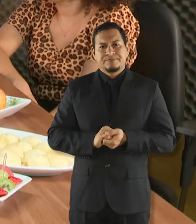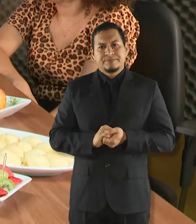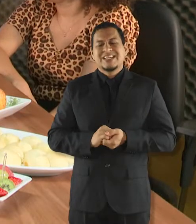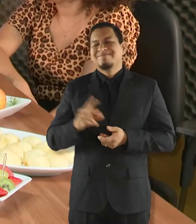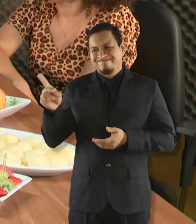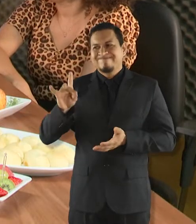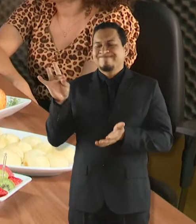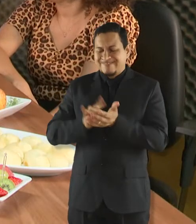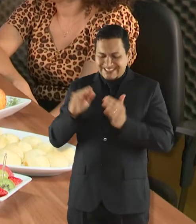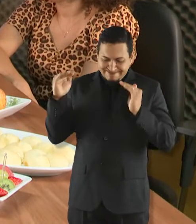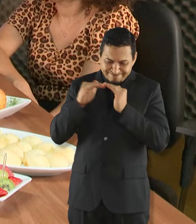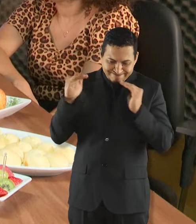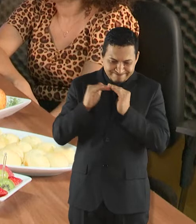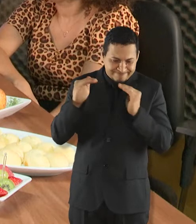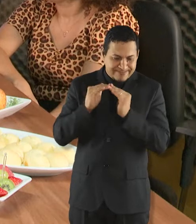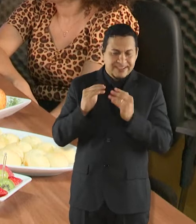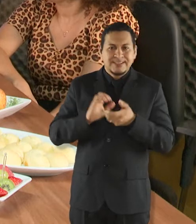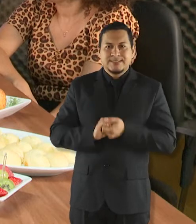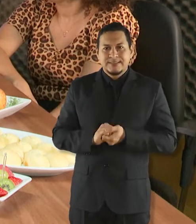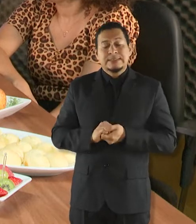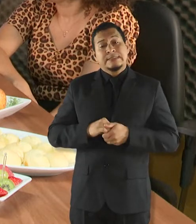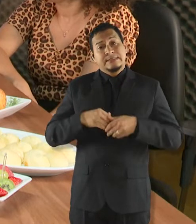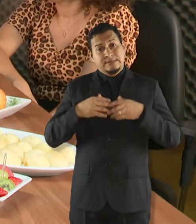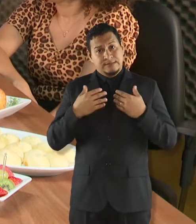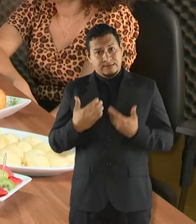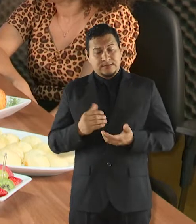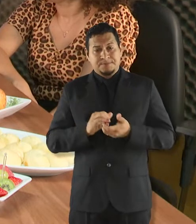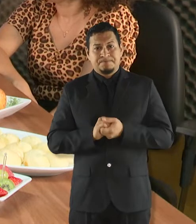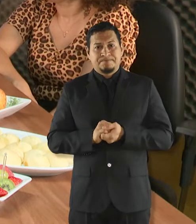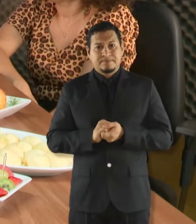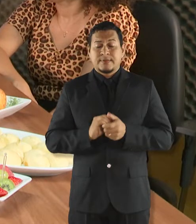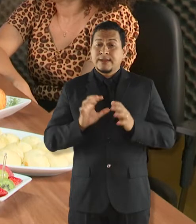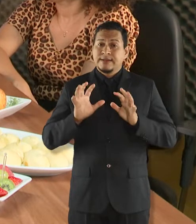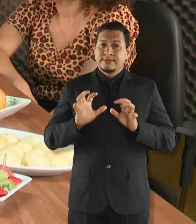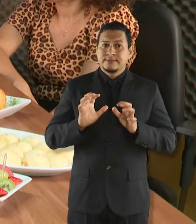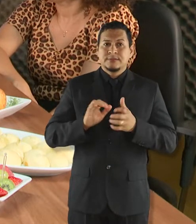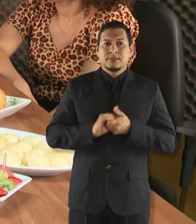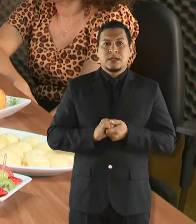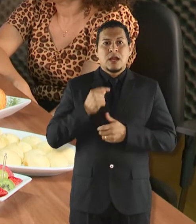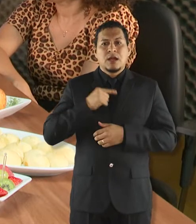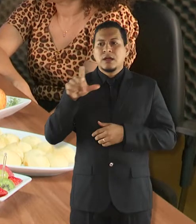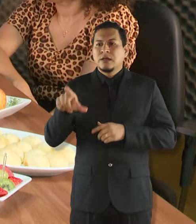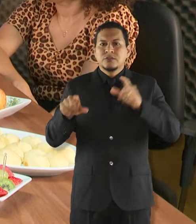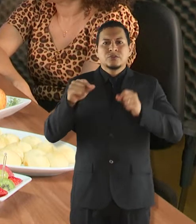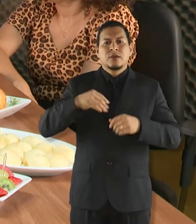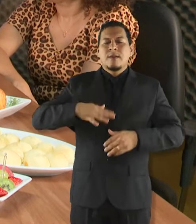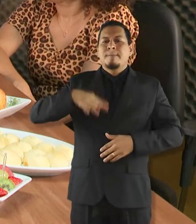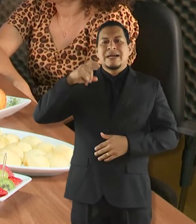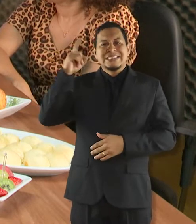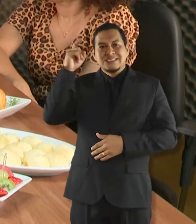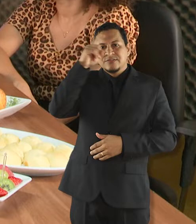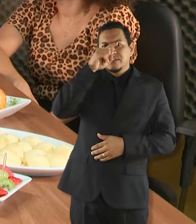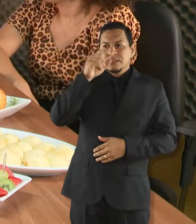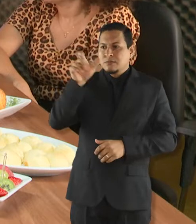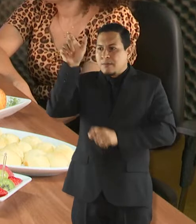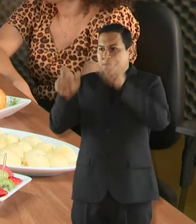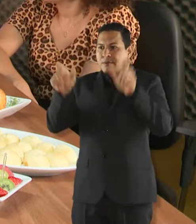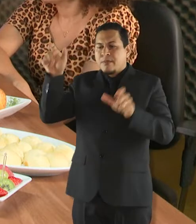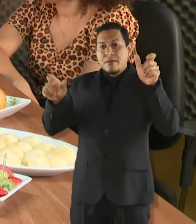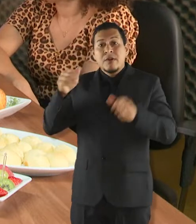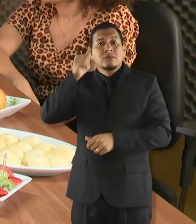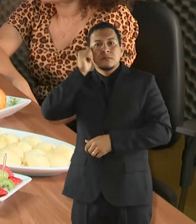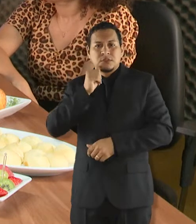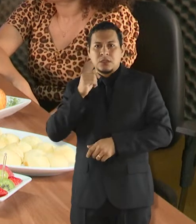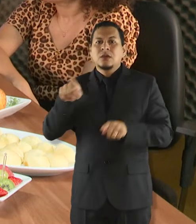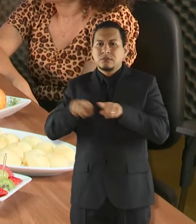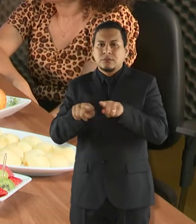Nossa, é mesmo. Mudar o outro é uma briga perdida. Então, assim, a escolha mais difícil para a vida das mulheres, e aí eu